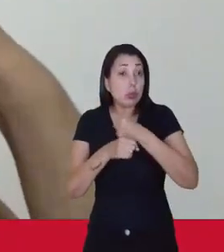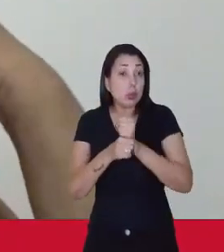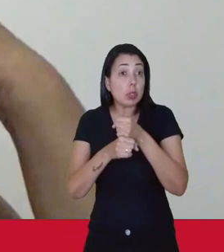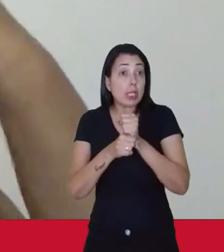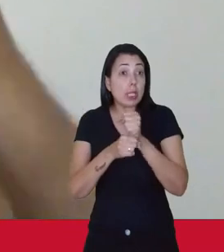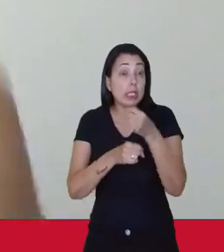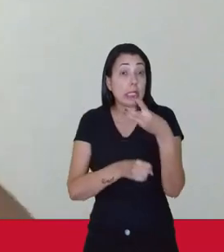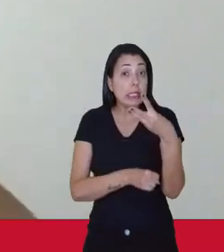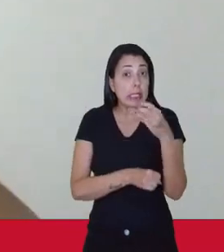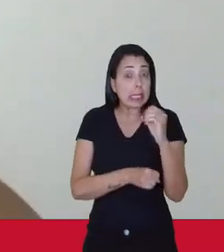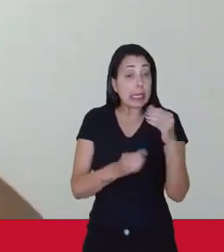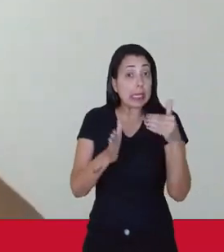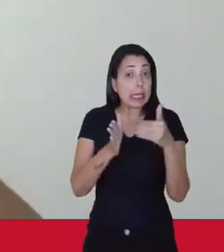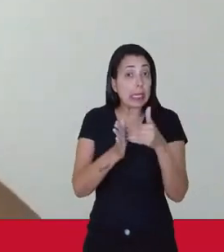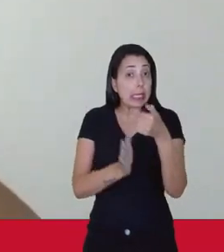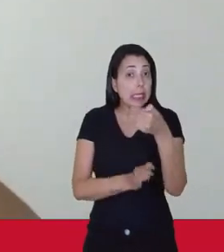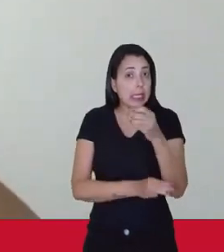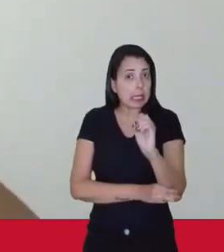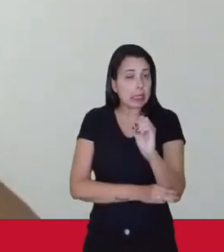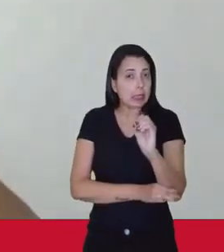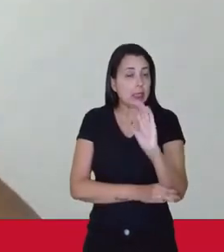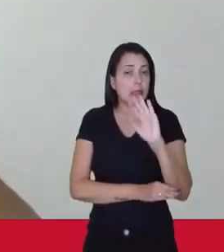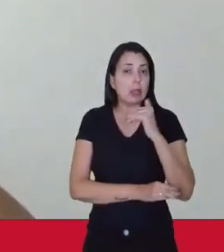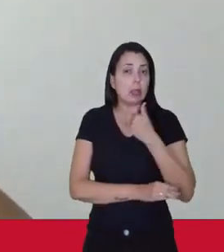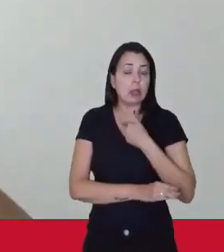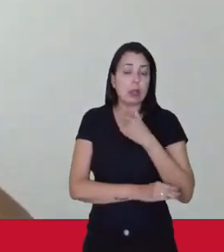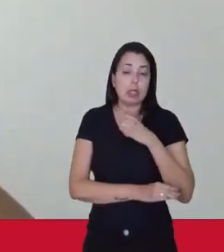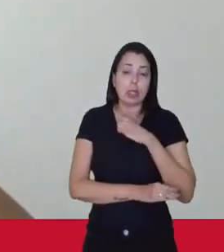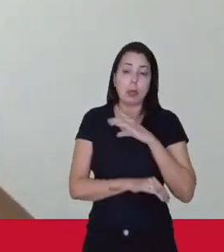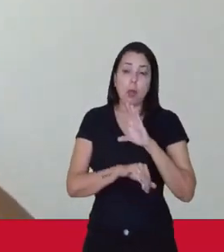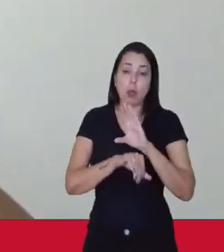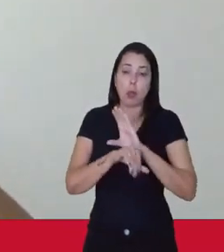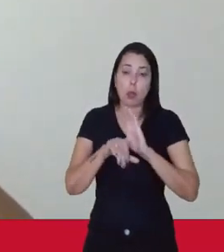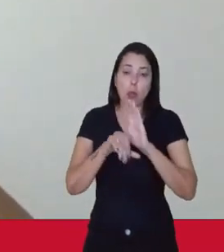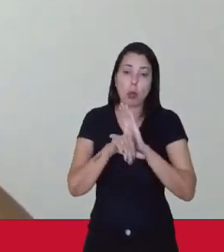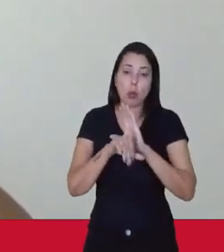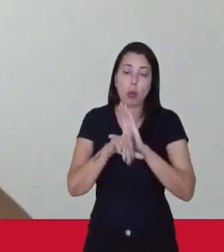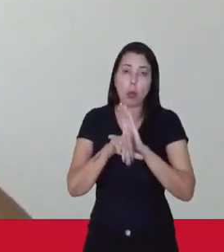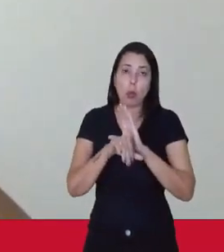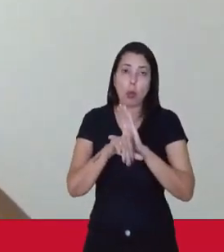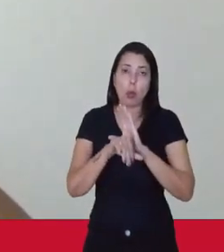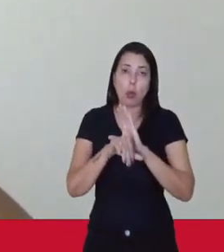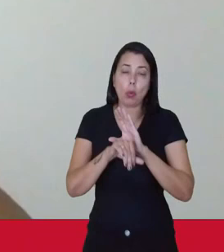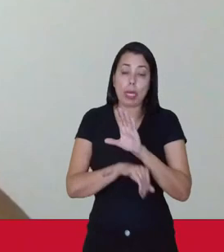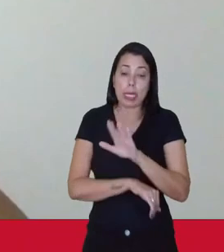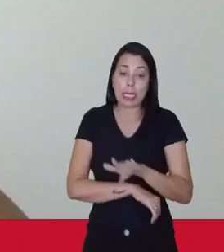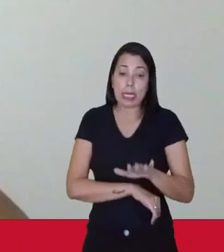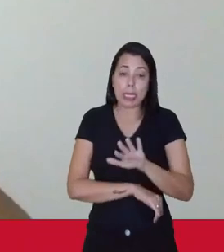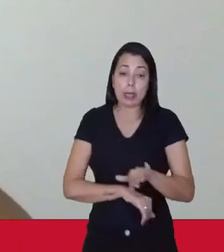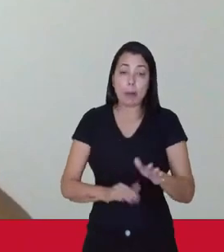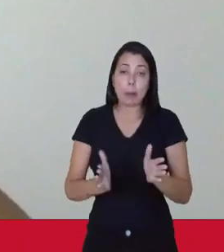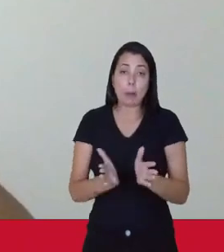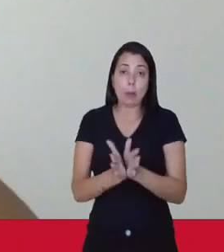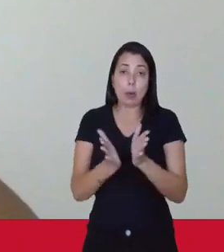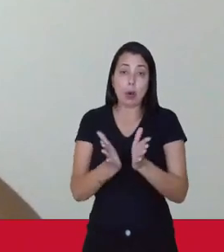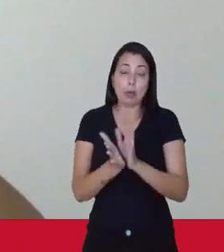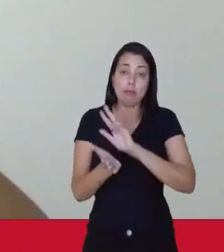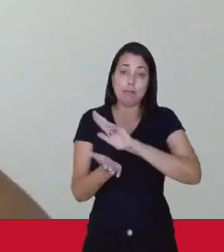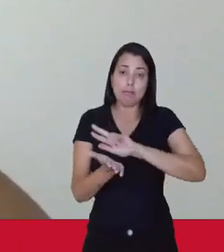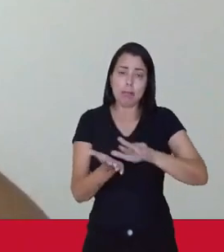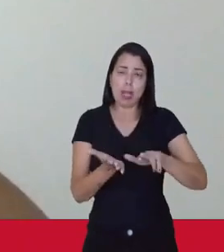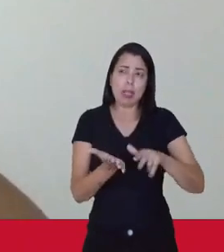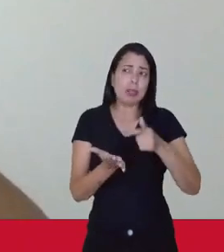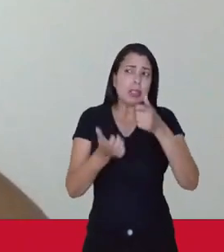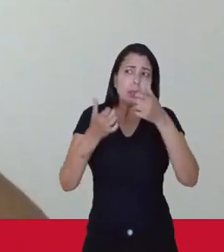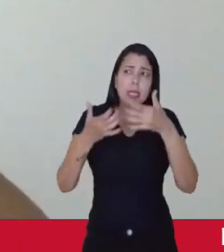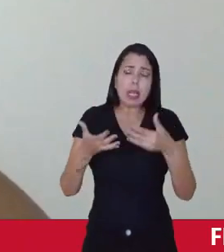a década de 70, nós temos uma constituição de uma infância pobre homogênea. O que eu quero dizer